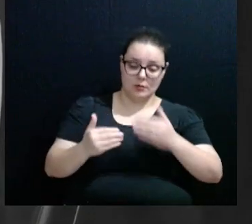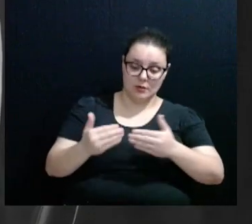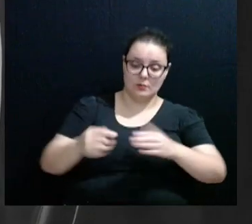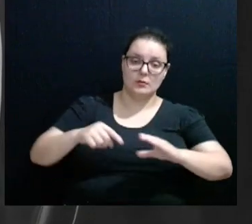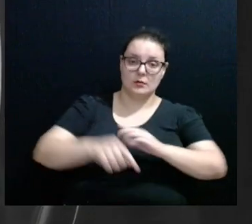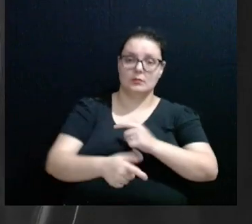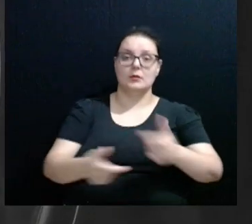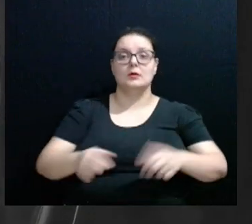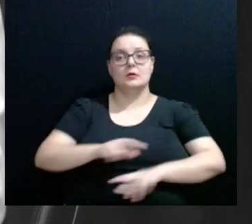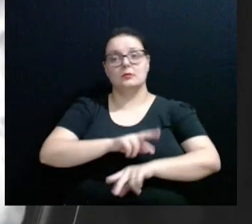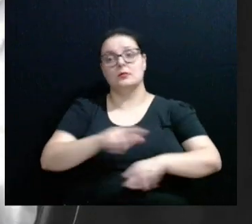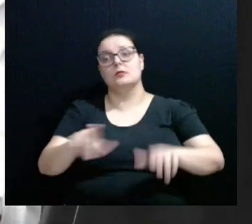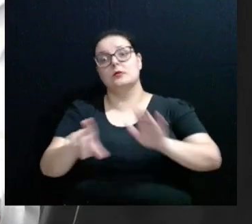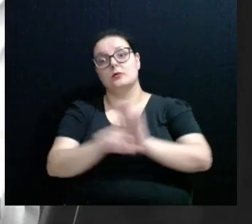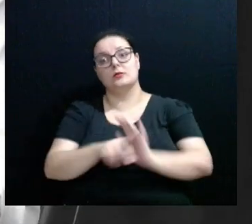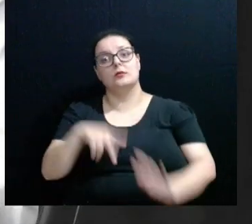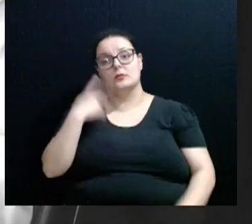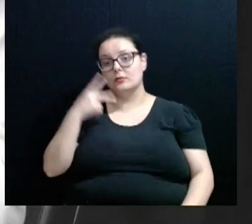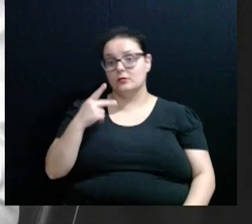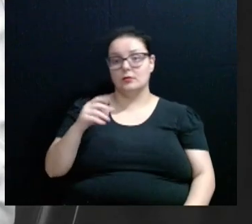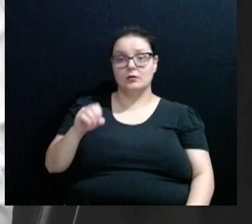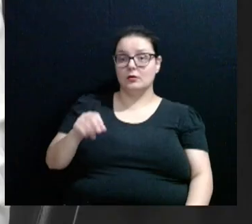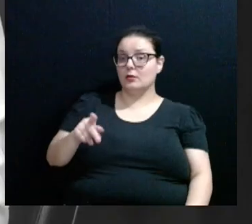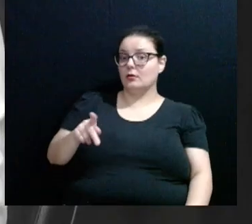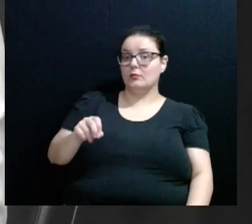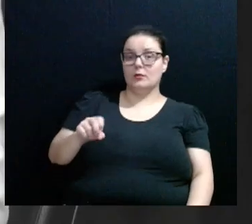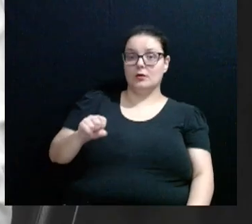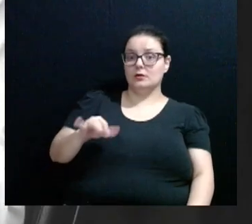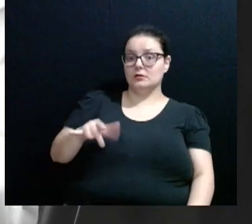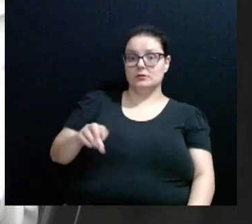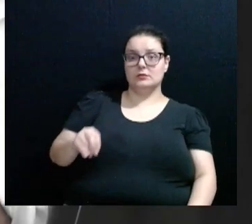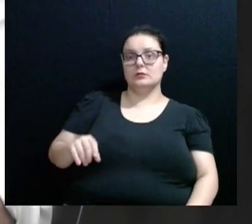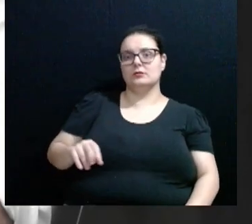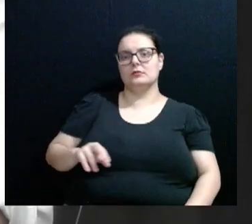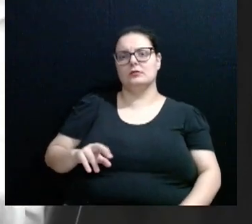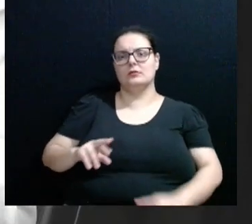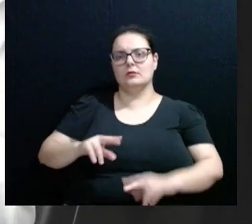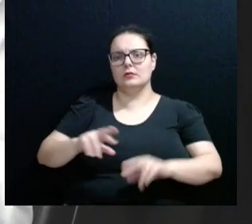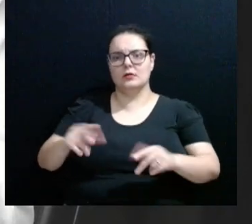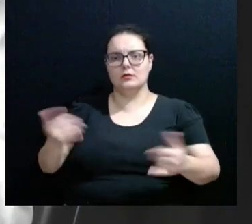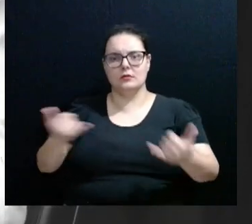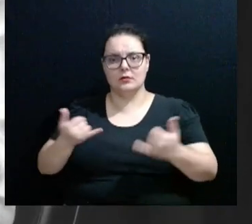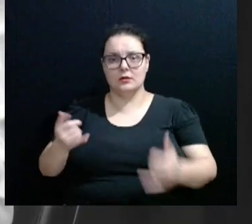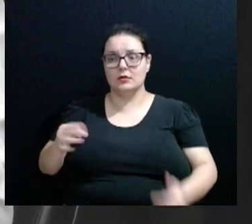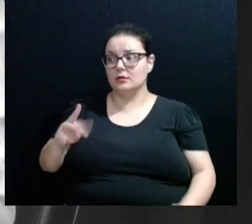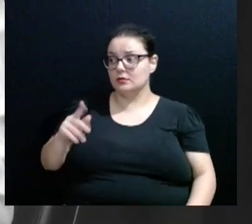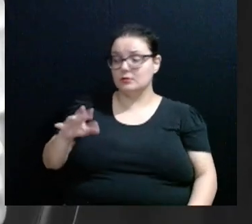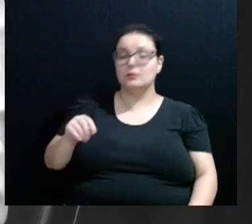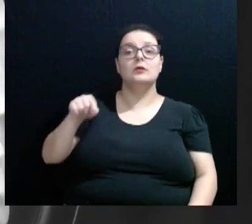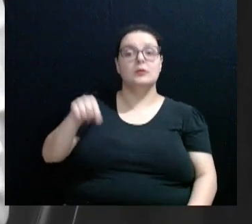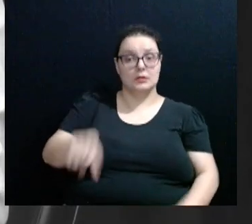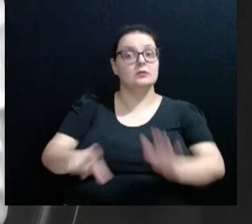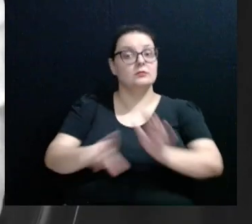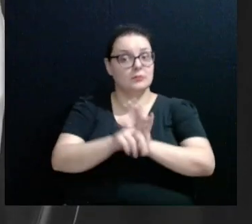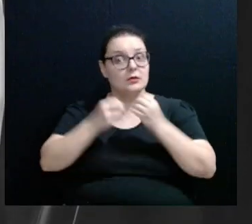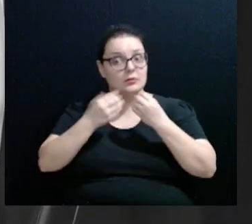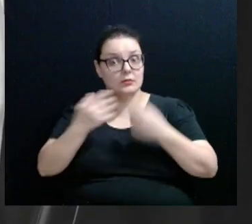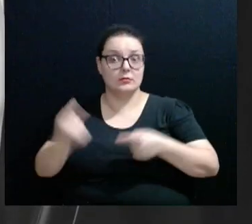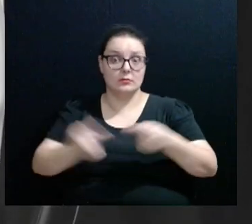leis com vereadores que eram da oposição. Sim. Que eles, às vezes, muitos falam assim, mas Thiago, eu falei, essa lei é boa, vamos